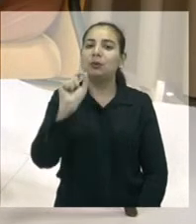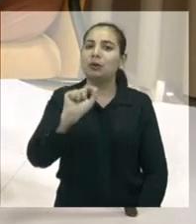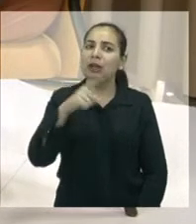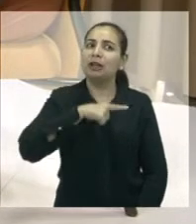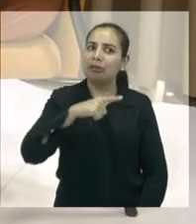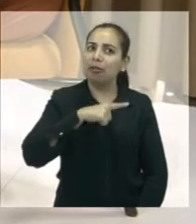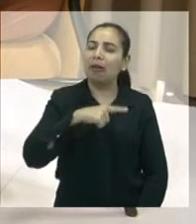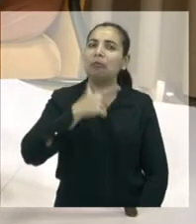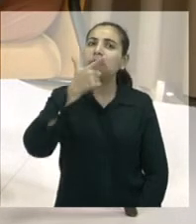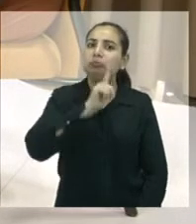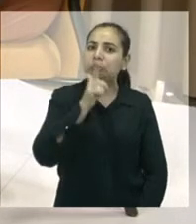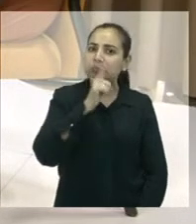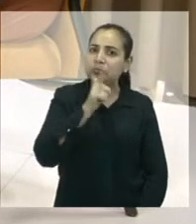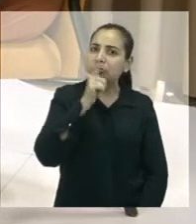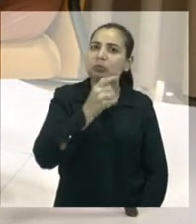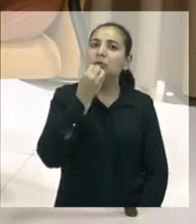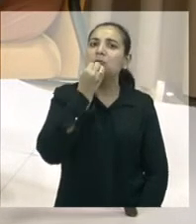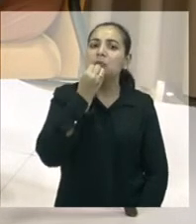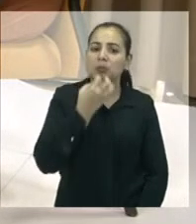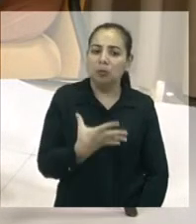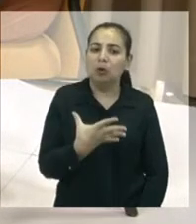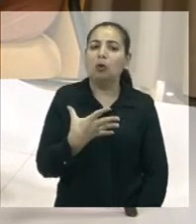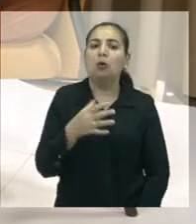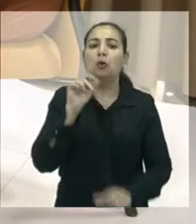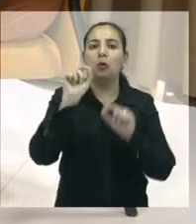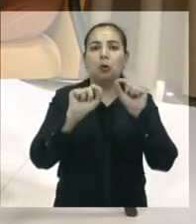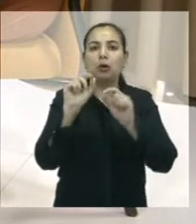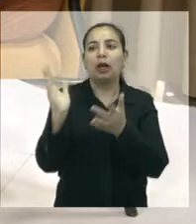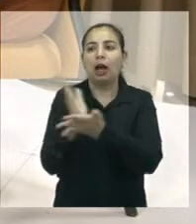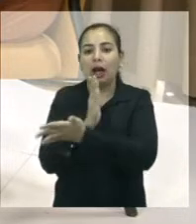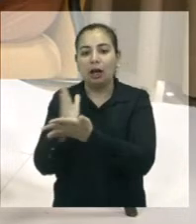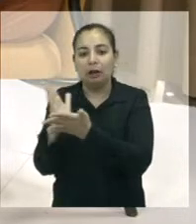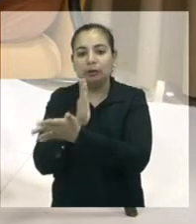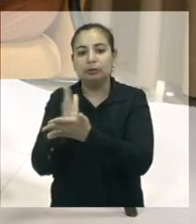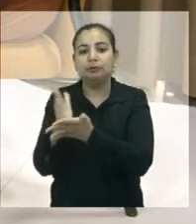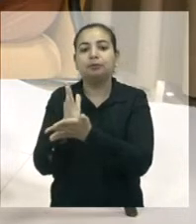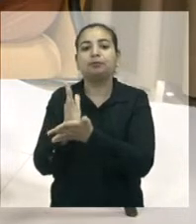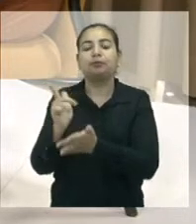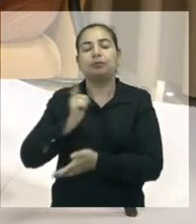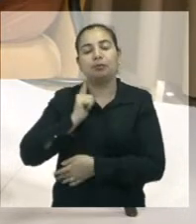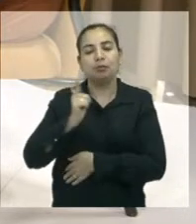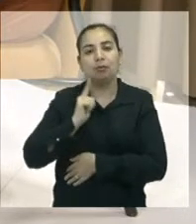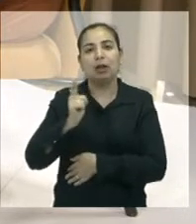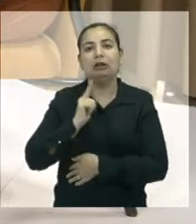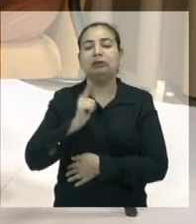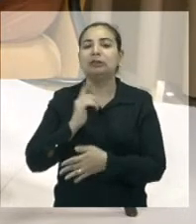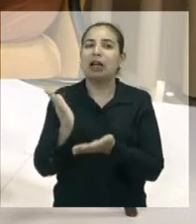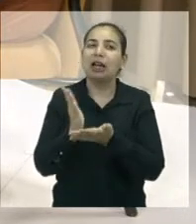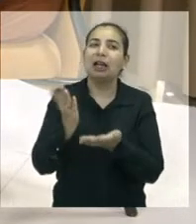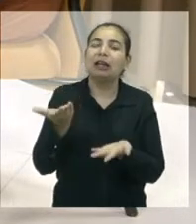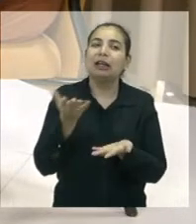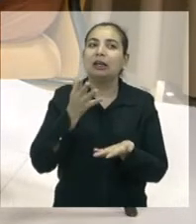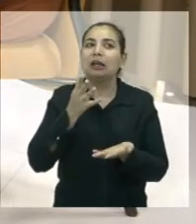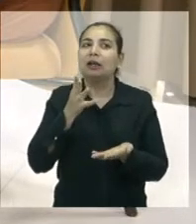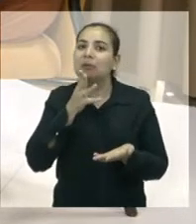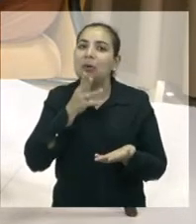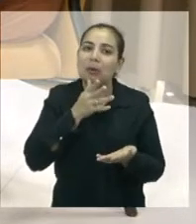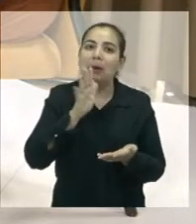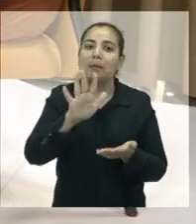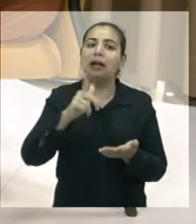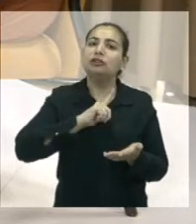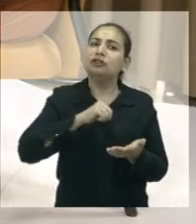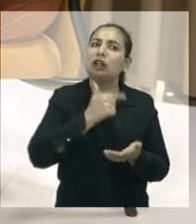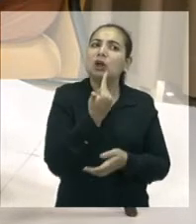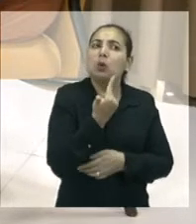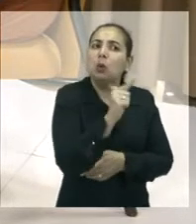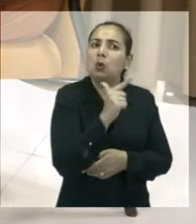um crescimento que para alguns, a visão até de ter demorado em algumas situações um pouquinho, mas são tantas